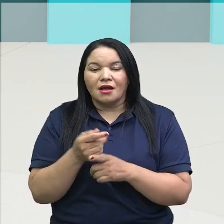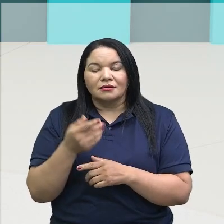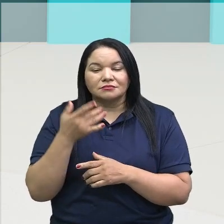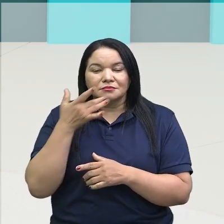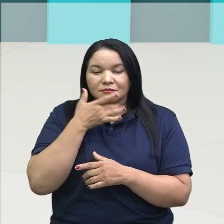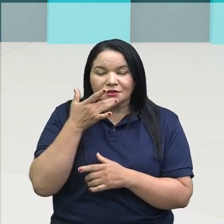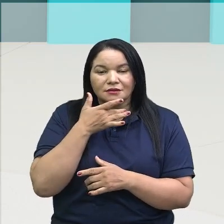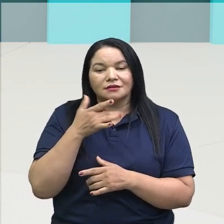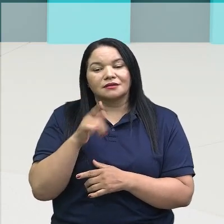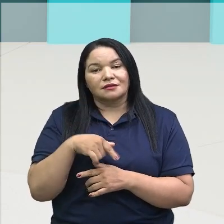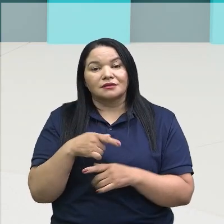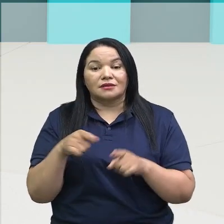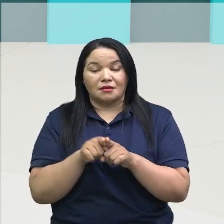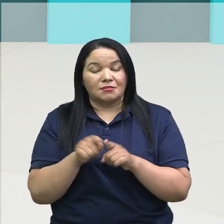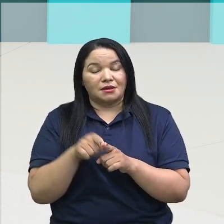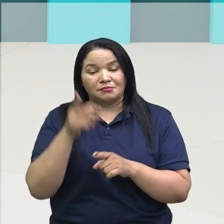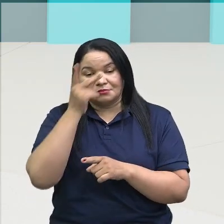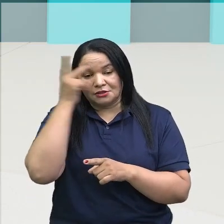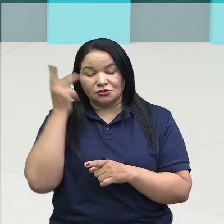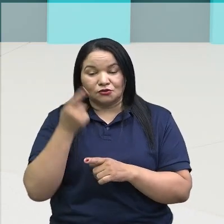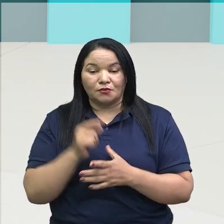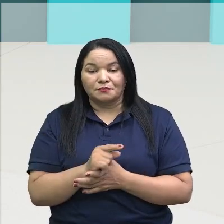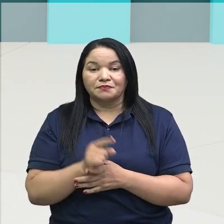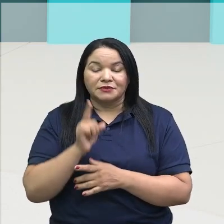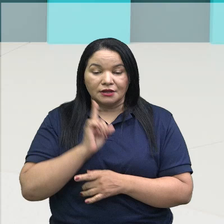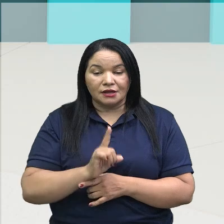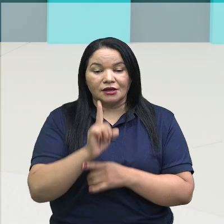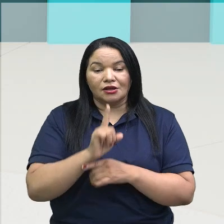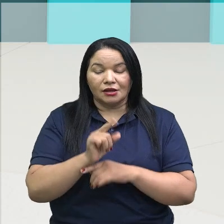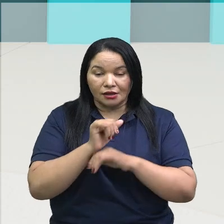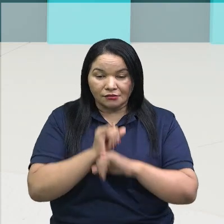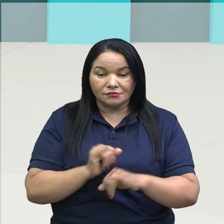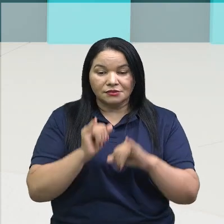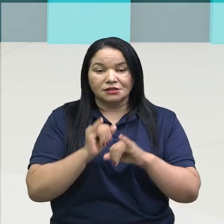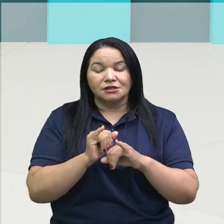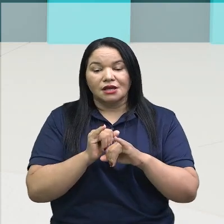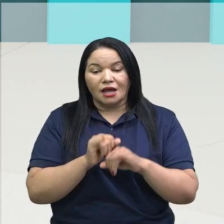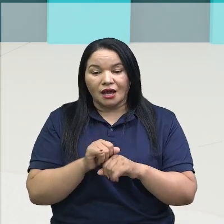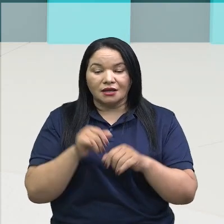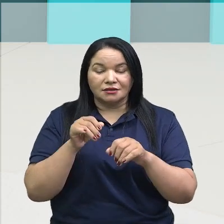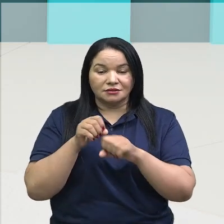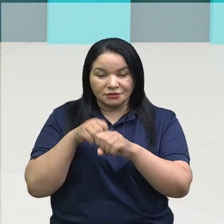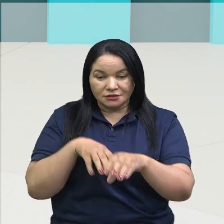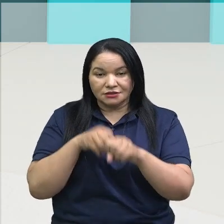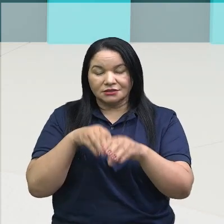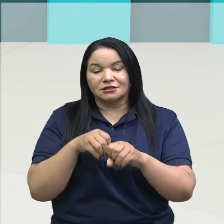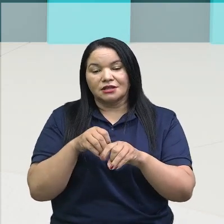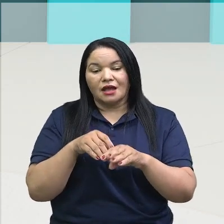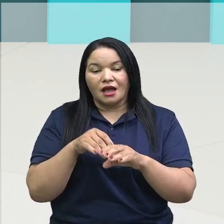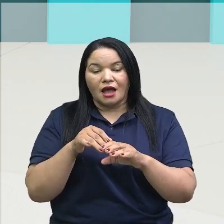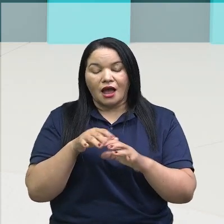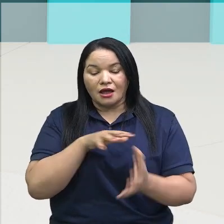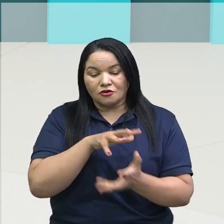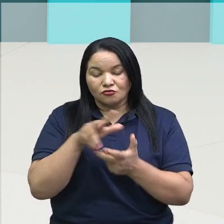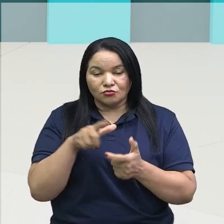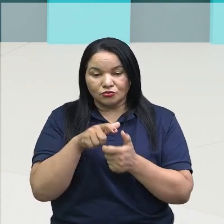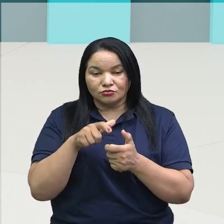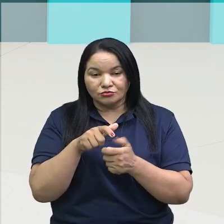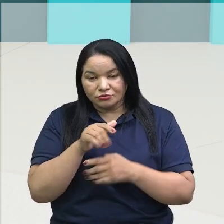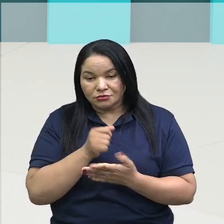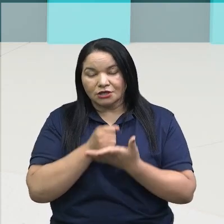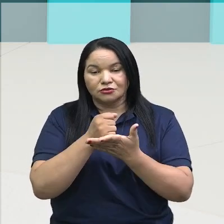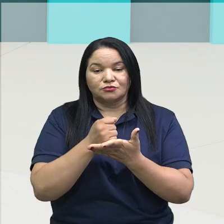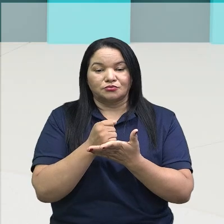o ser humano também, aquele que leva a palavra, aquele que torna o mundo melhor, certo?